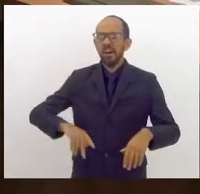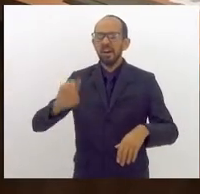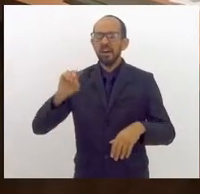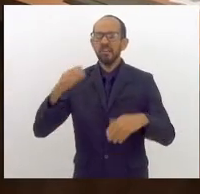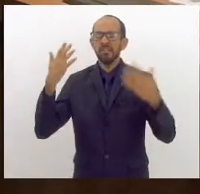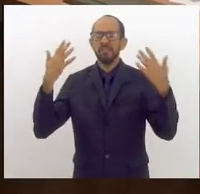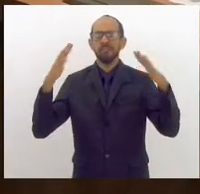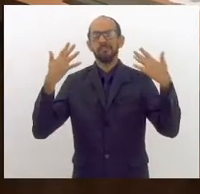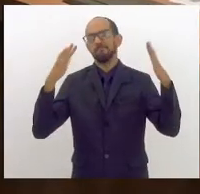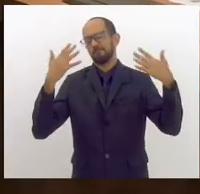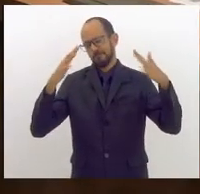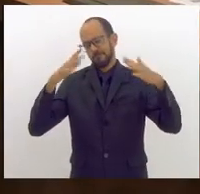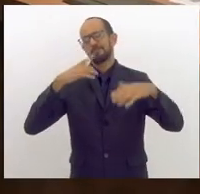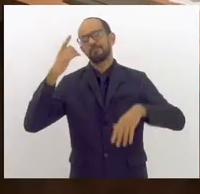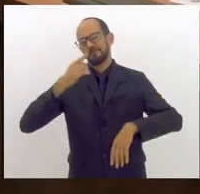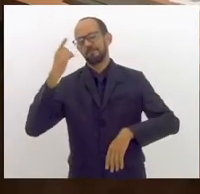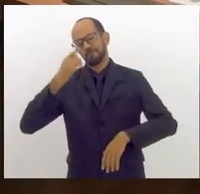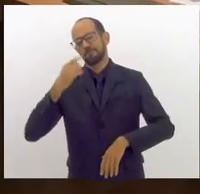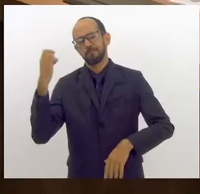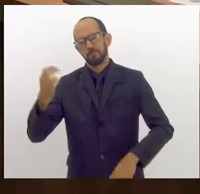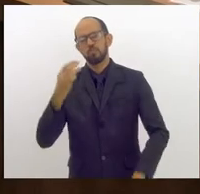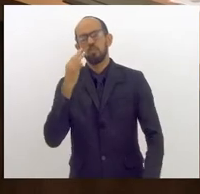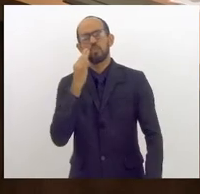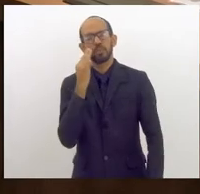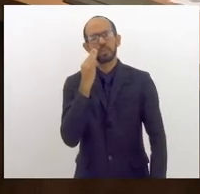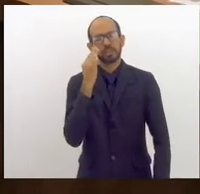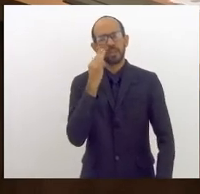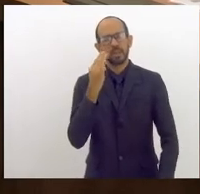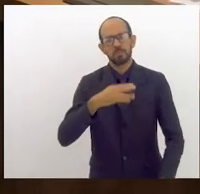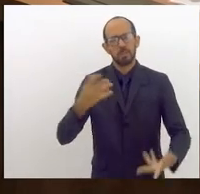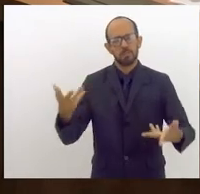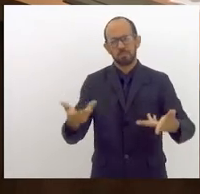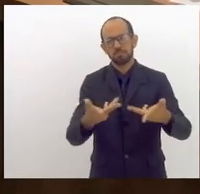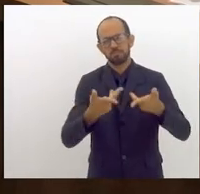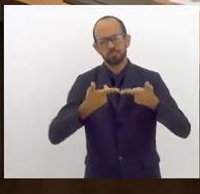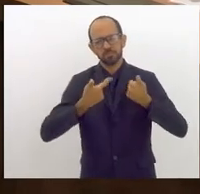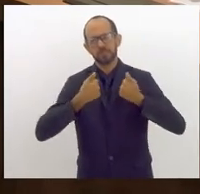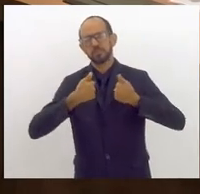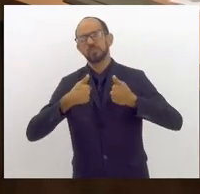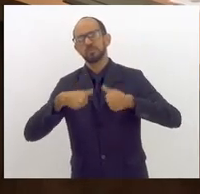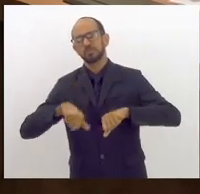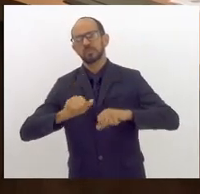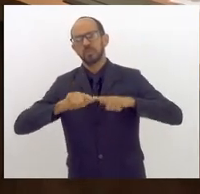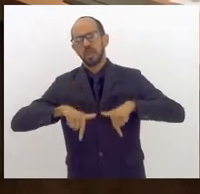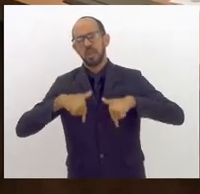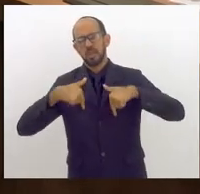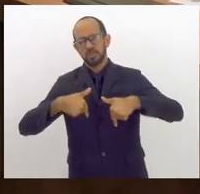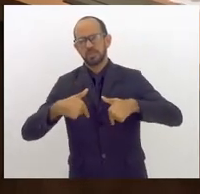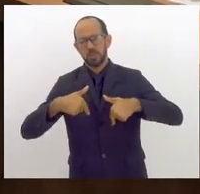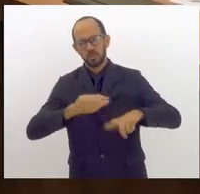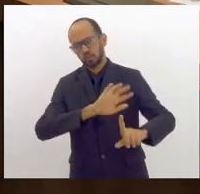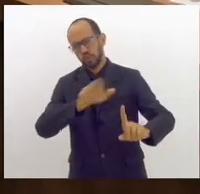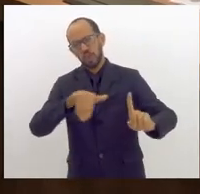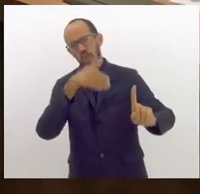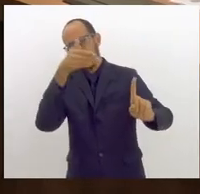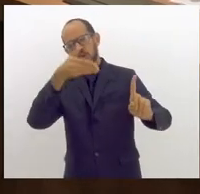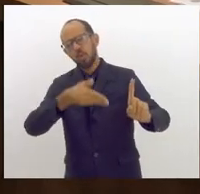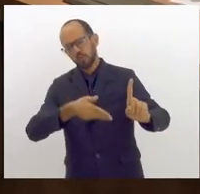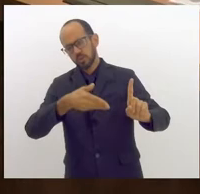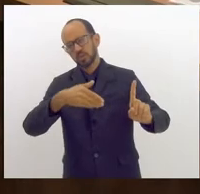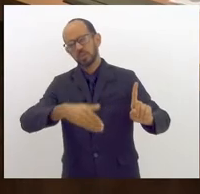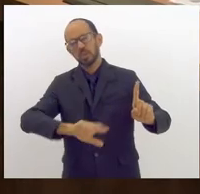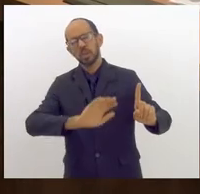a deputada Mônica Francisco pela excelente ação de reconhecer como